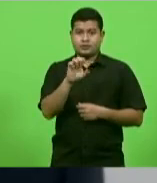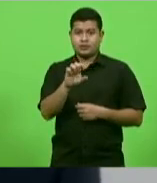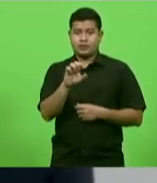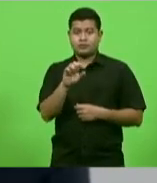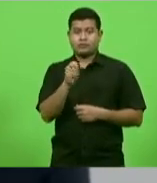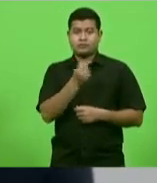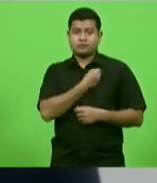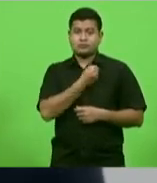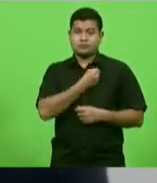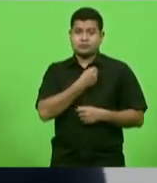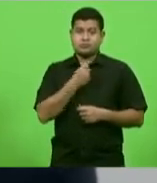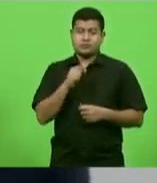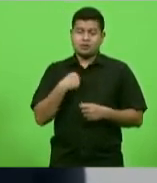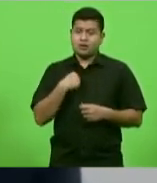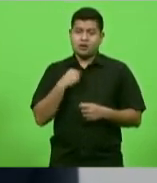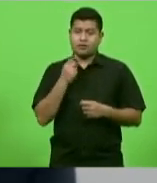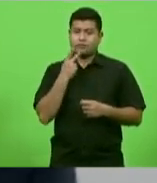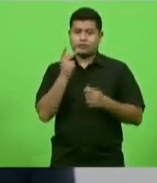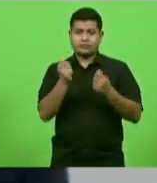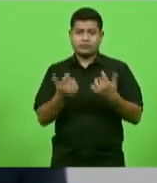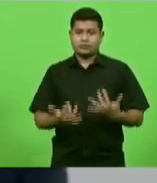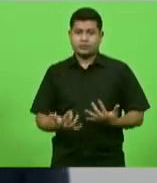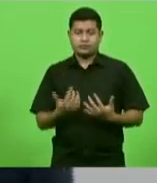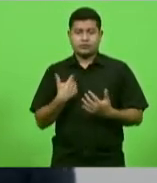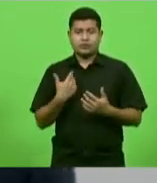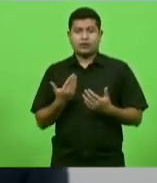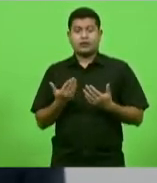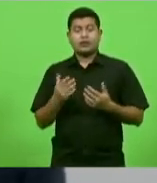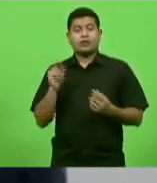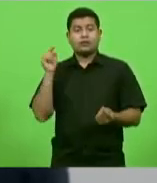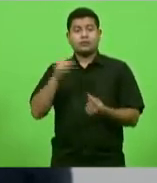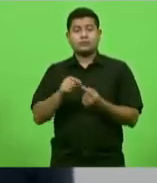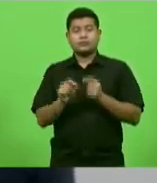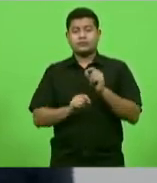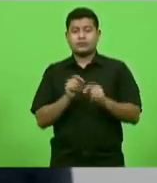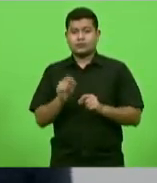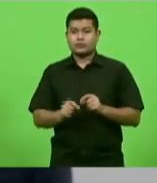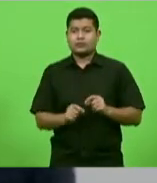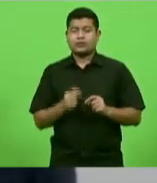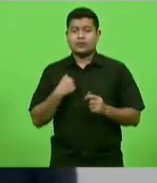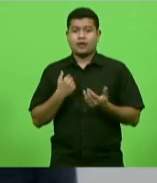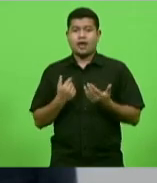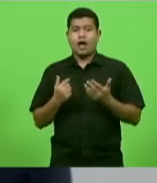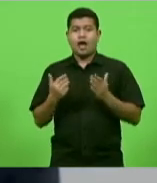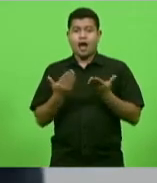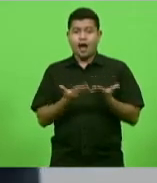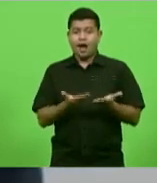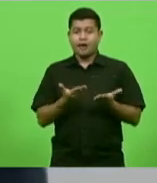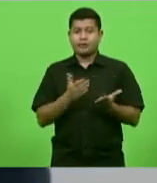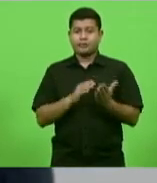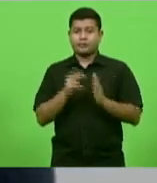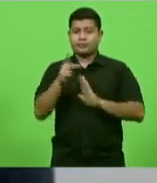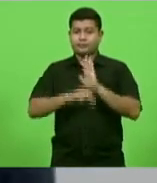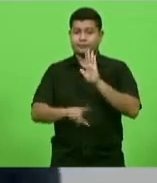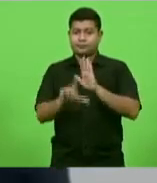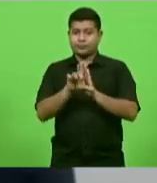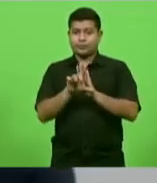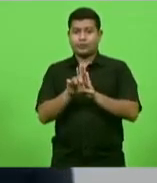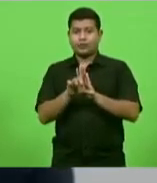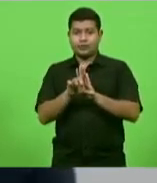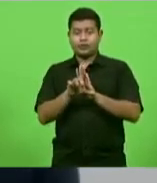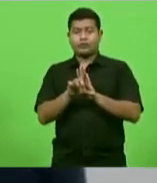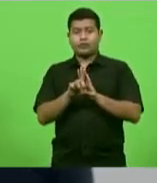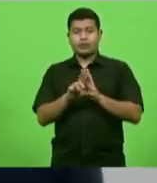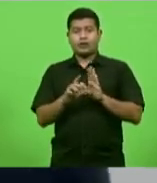tal, que vou omiti-lo, que tinha por objetivo a aprovação da minuta do projeto de lei levado a efeito